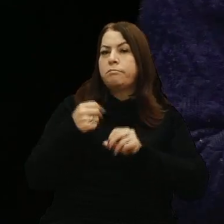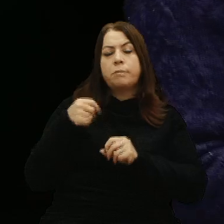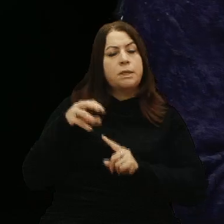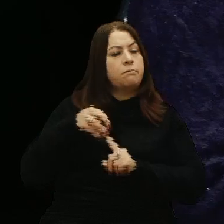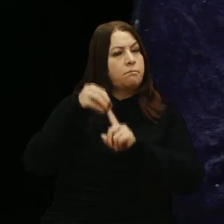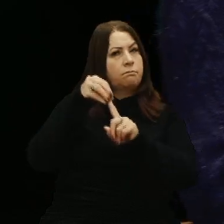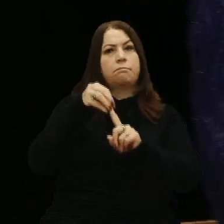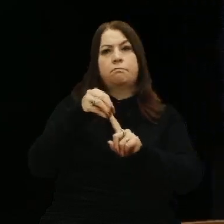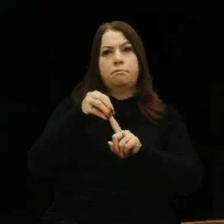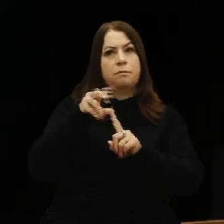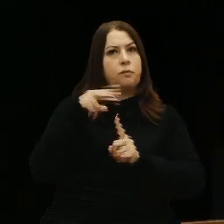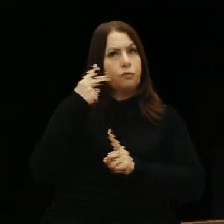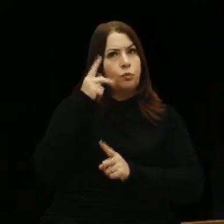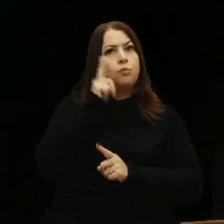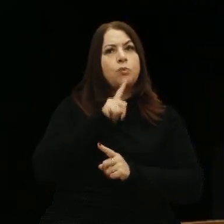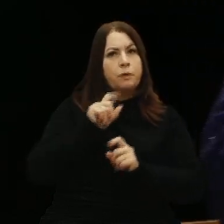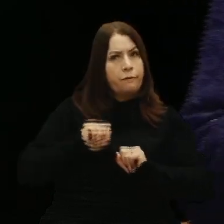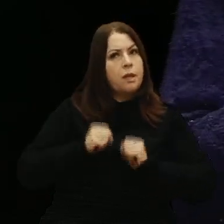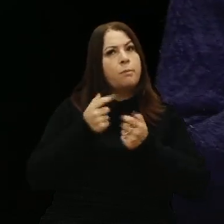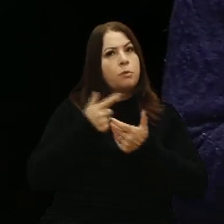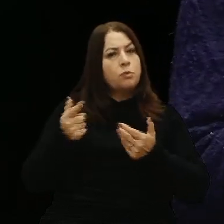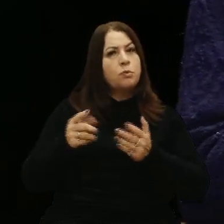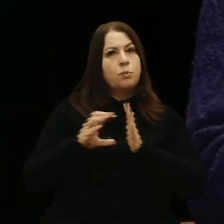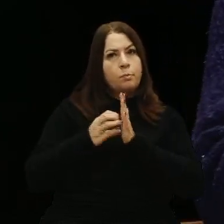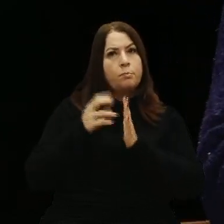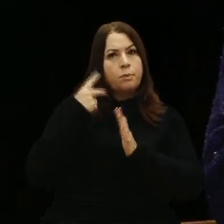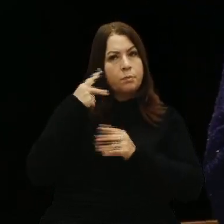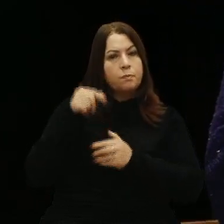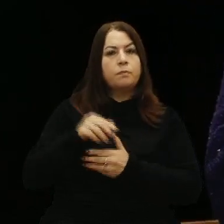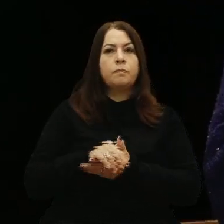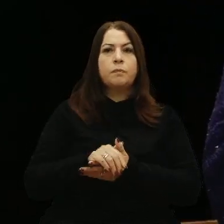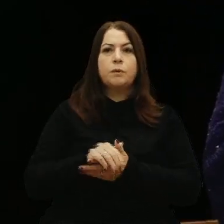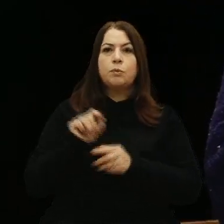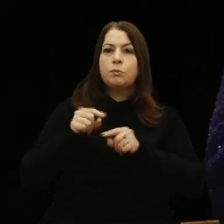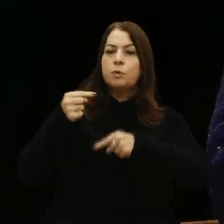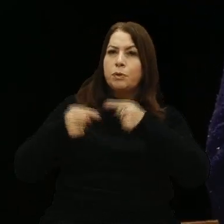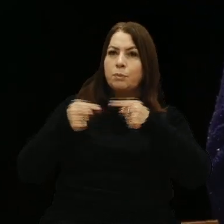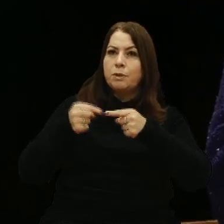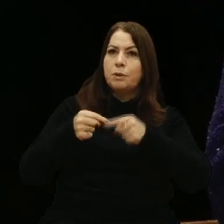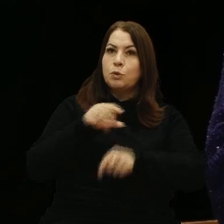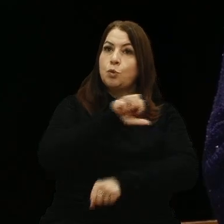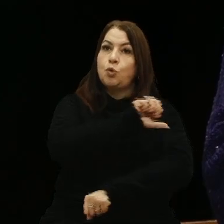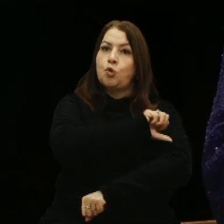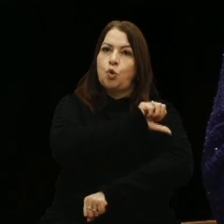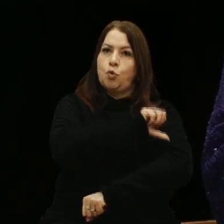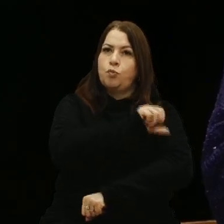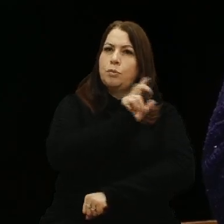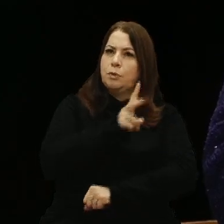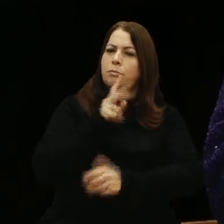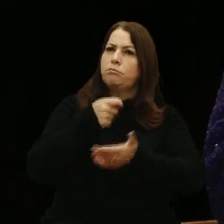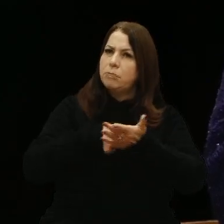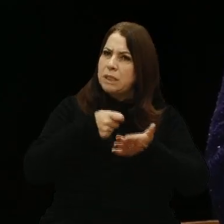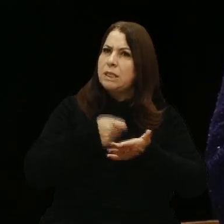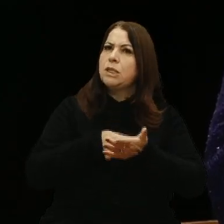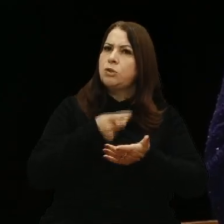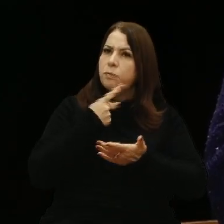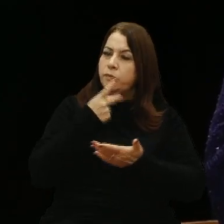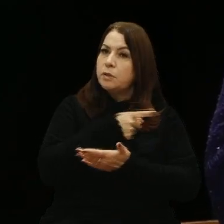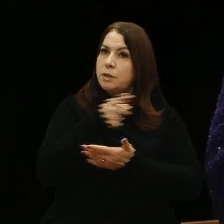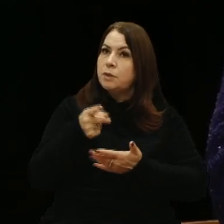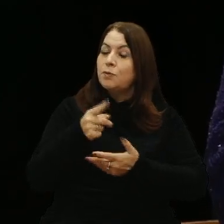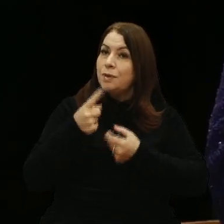Vereador Lucas, nós defendemos isso enquanto bancada. Sobre o debate dos nonos anos, sempre insistimos que a